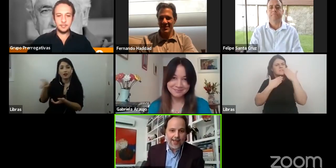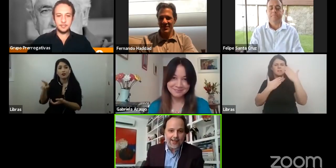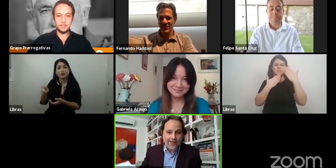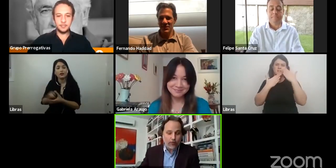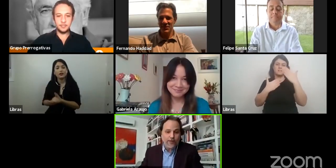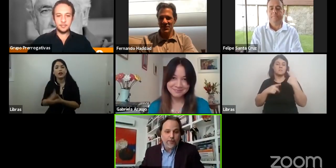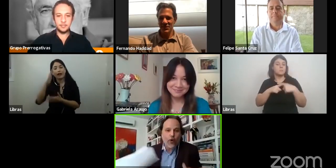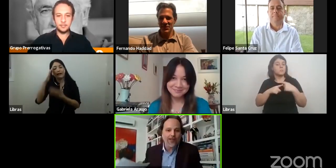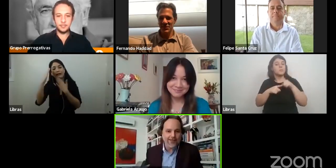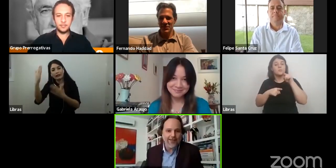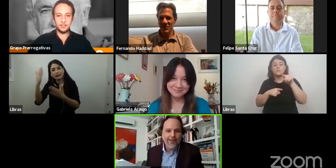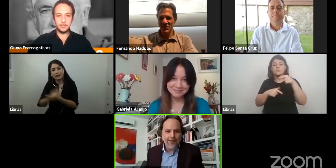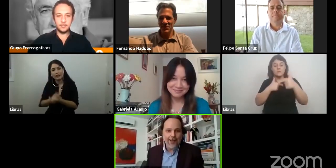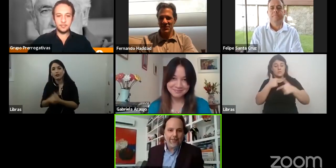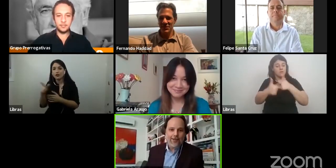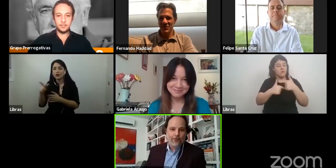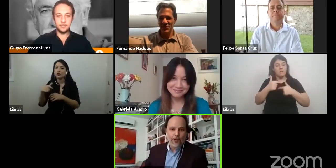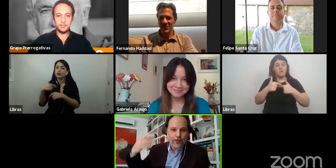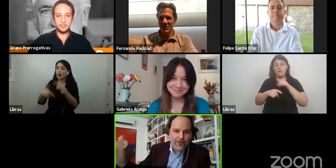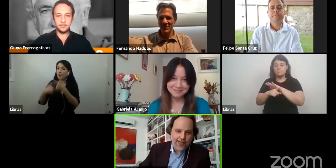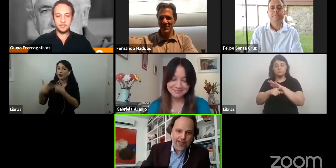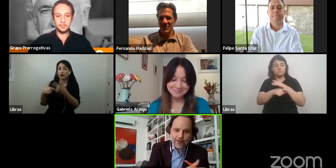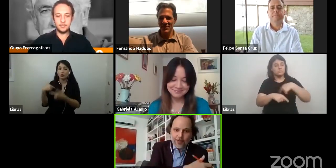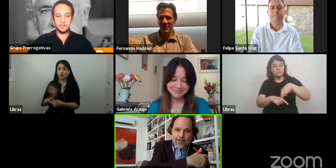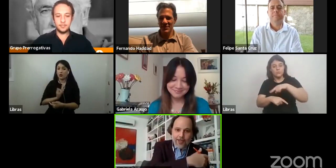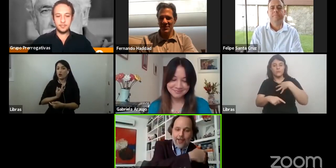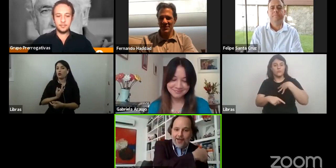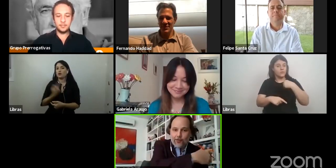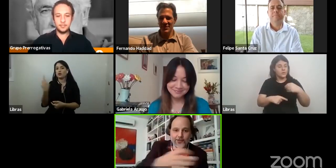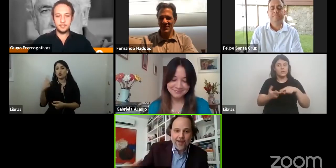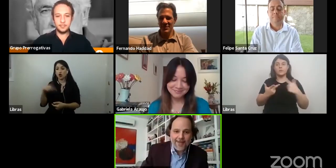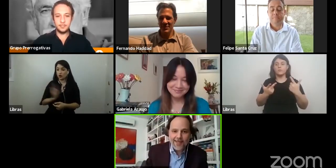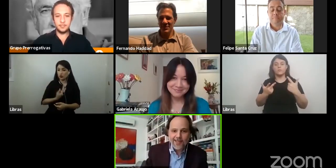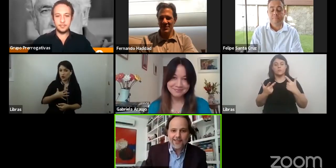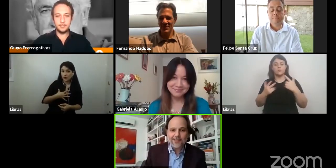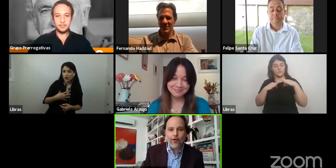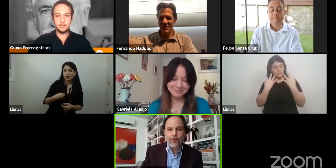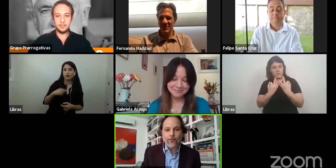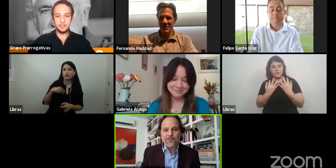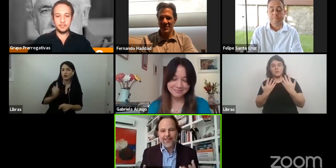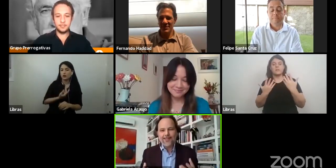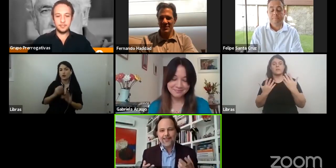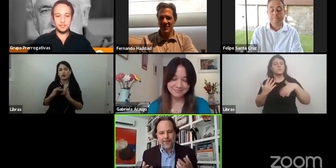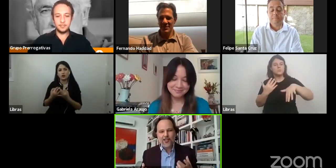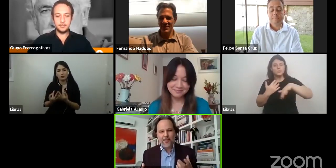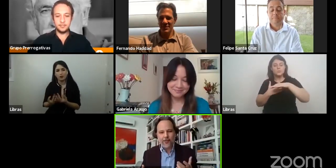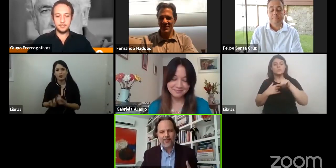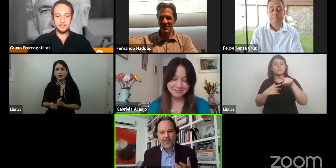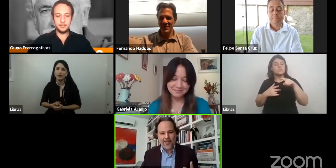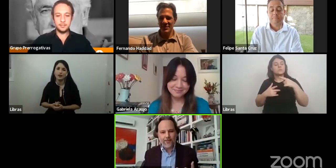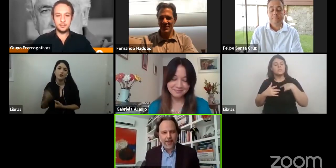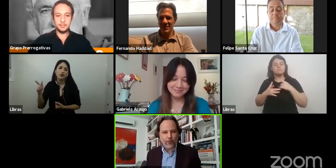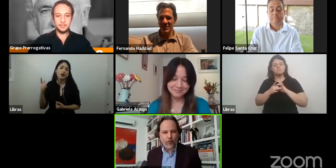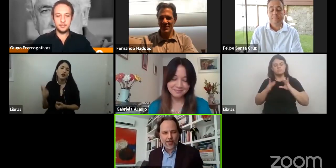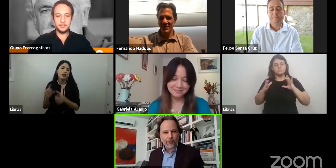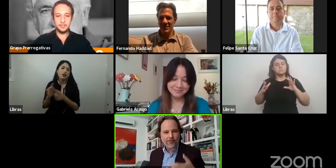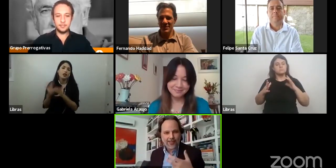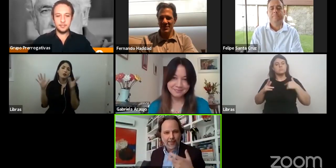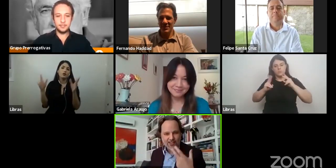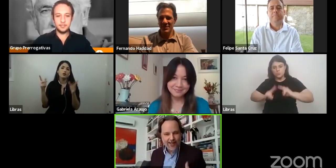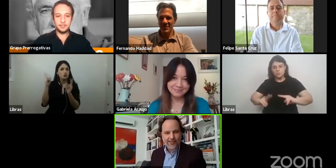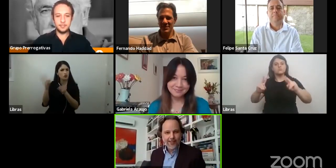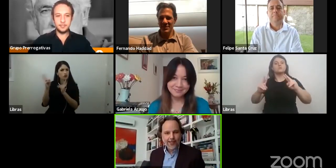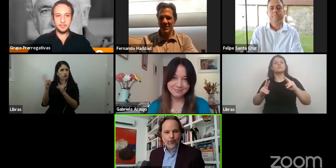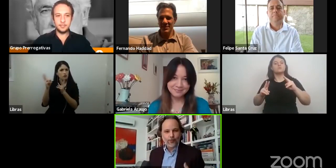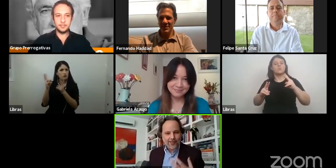você tá atuando por nós, né? Pelos nossos filhos, pelas nossas famílias. Então, você ter esse desprendimento de seguir na vida pública com